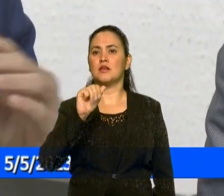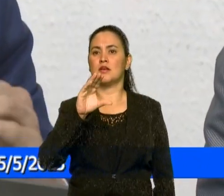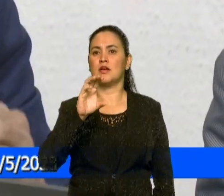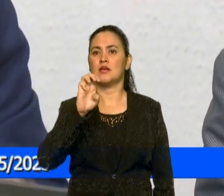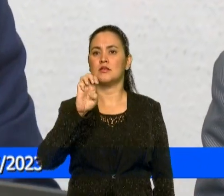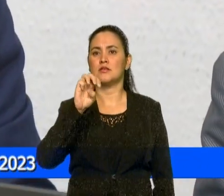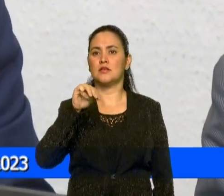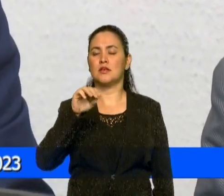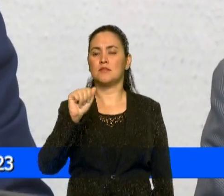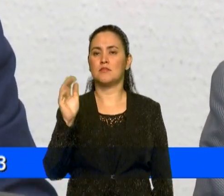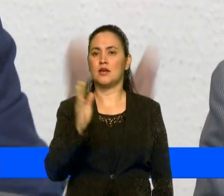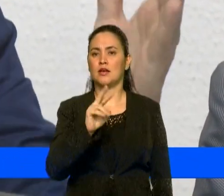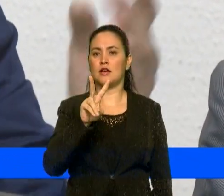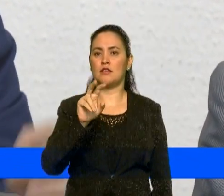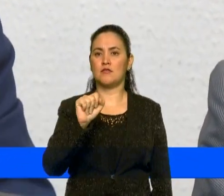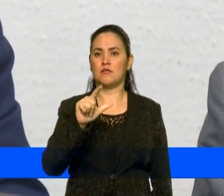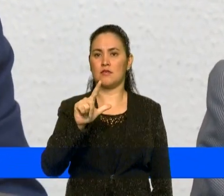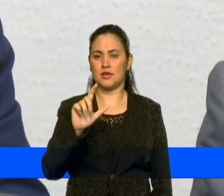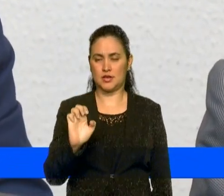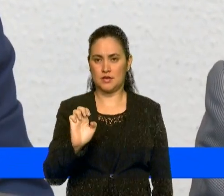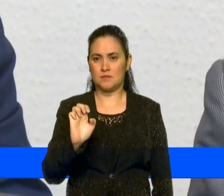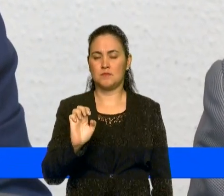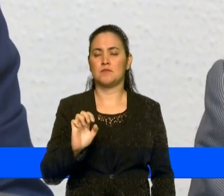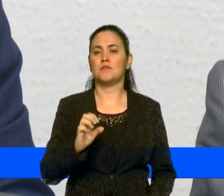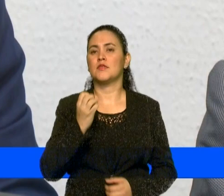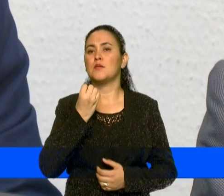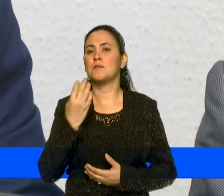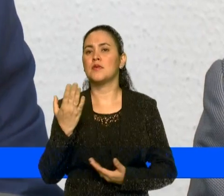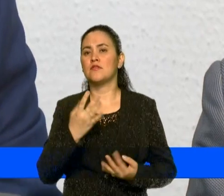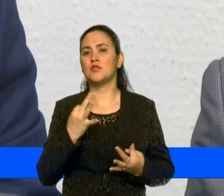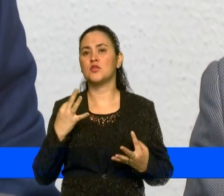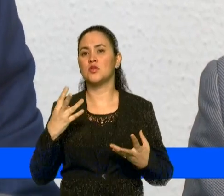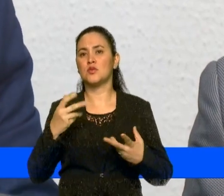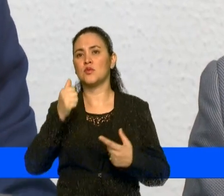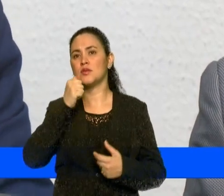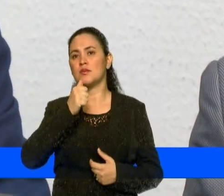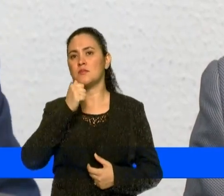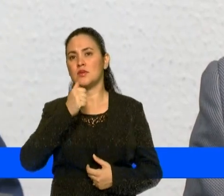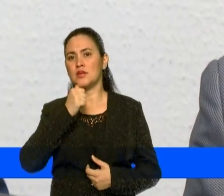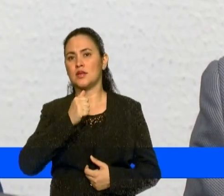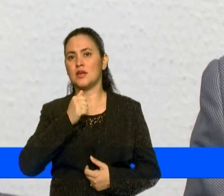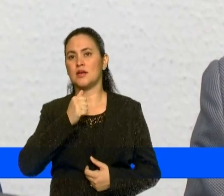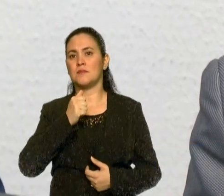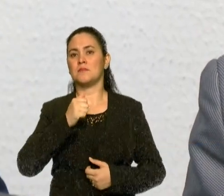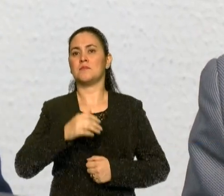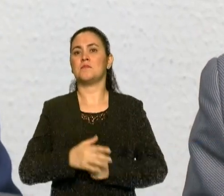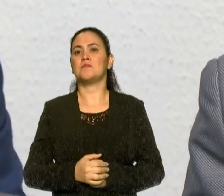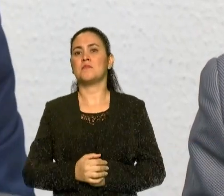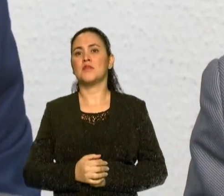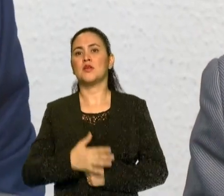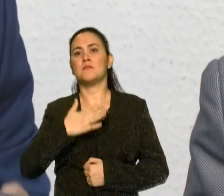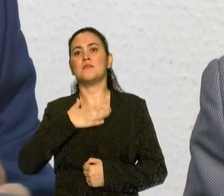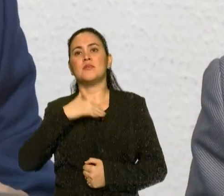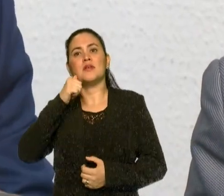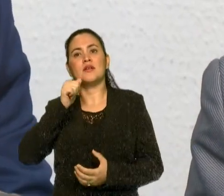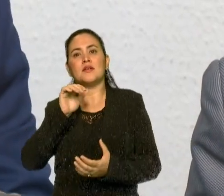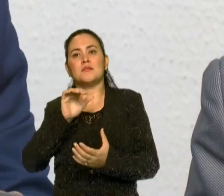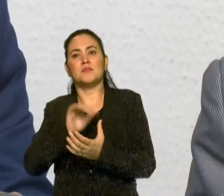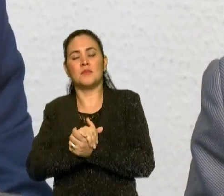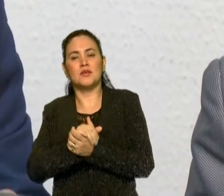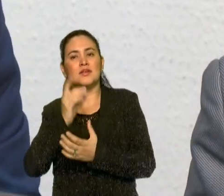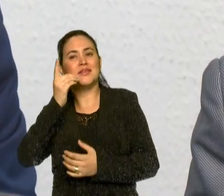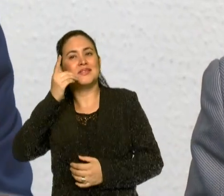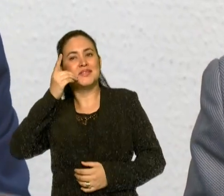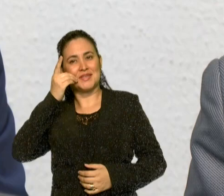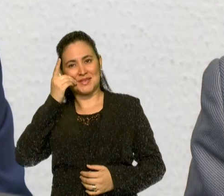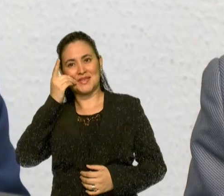nome da, saudar todas as mulheres em nome da minha esposa aqui, Daniela, dizer da alegria e satisfação que o município de